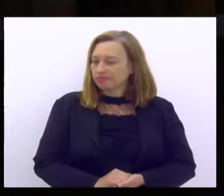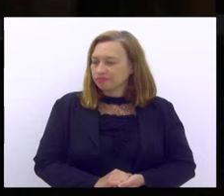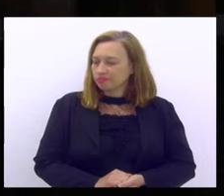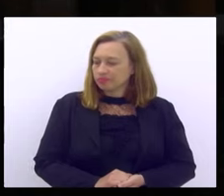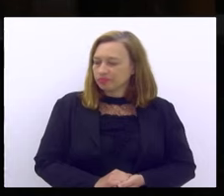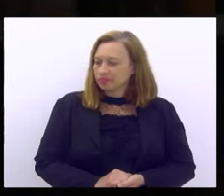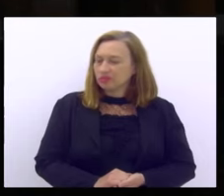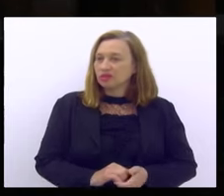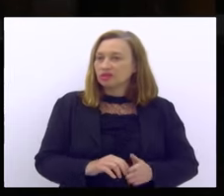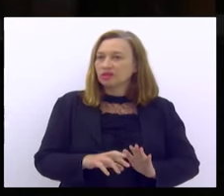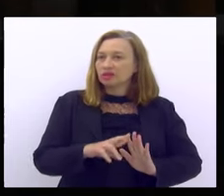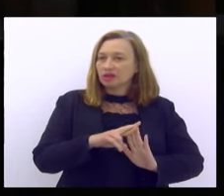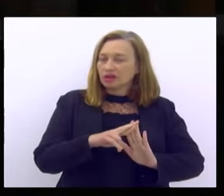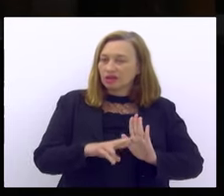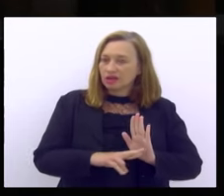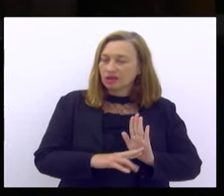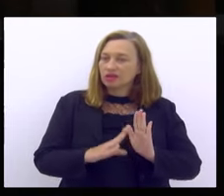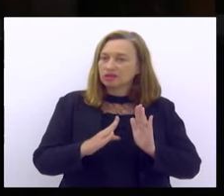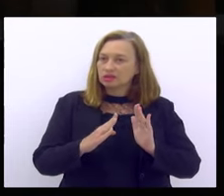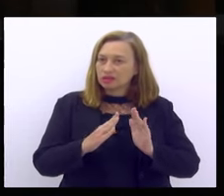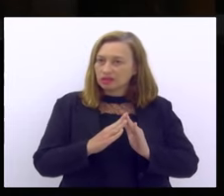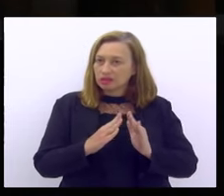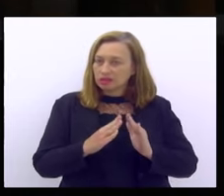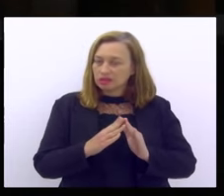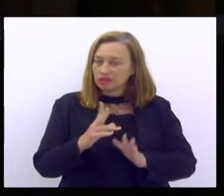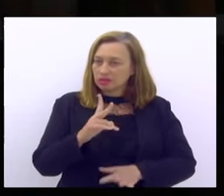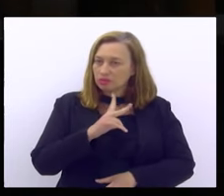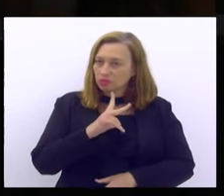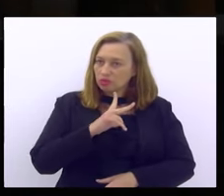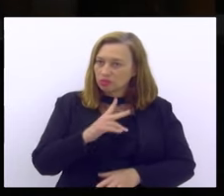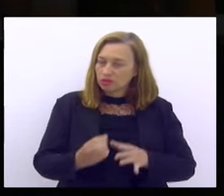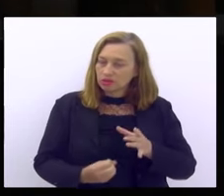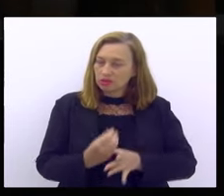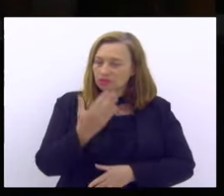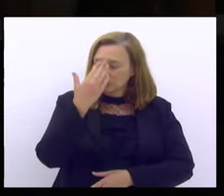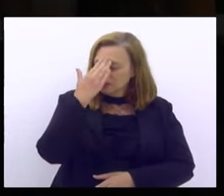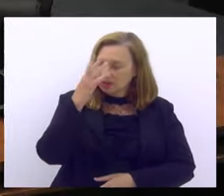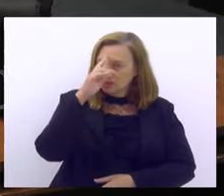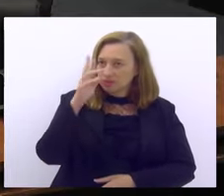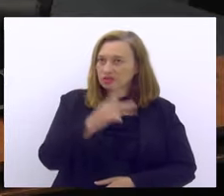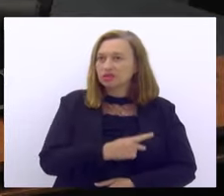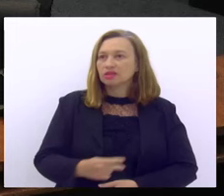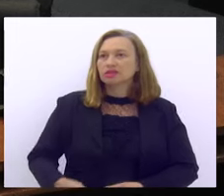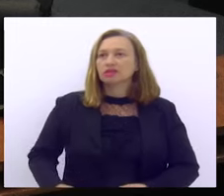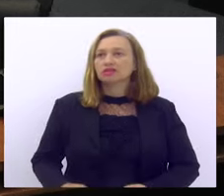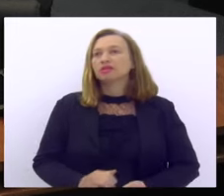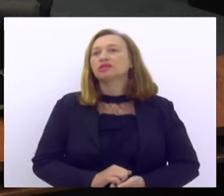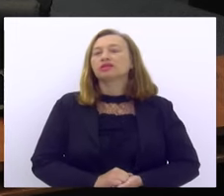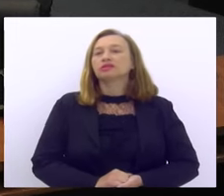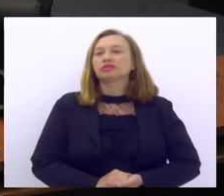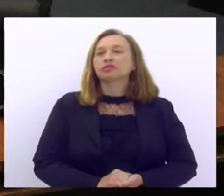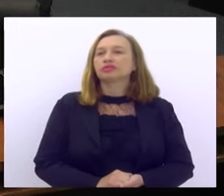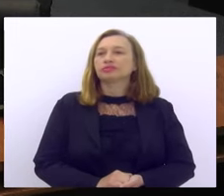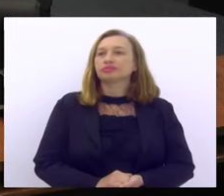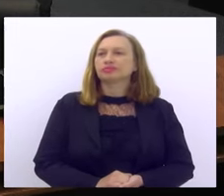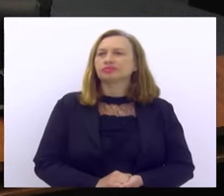o regimento interno e a própria Constituição. Muito obrigado, senhor presidente.